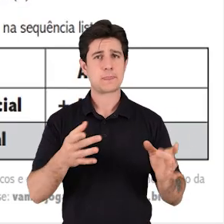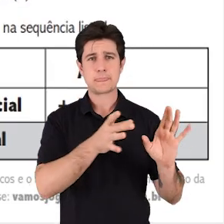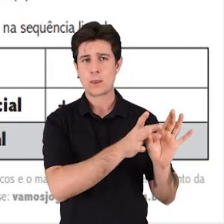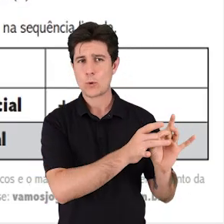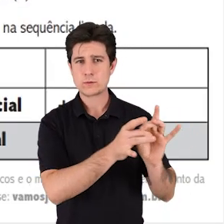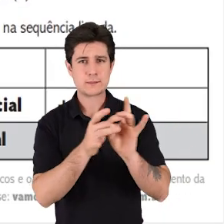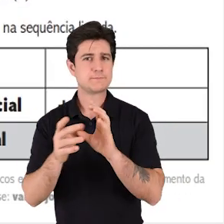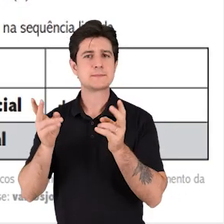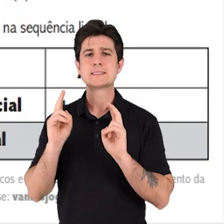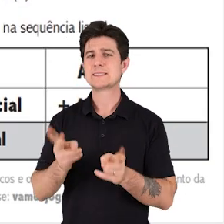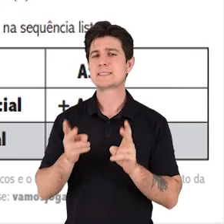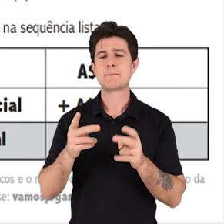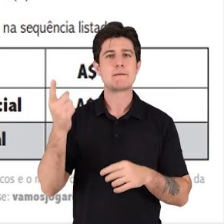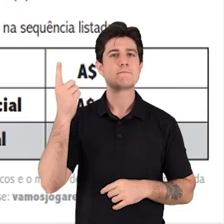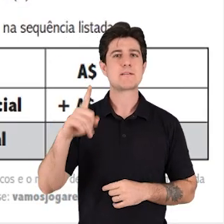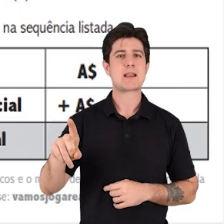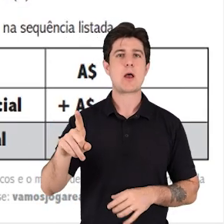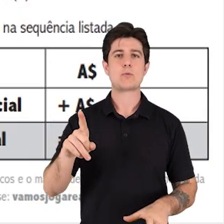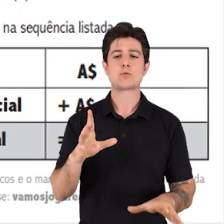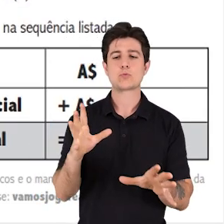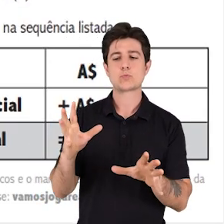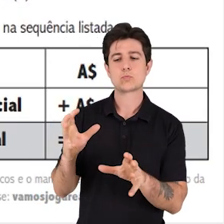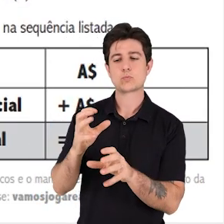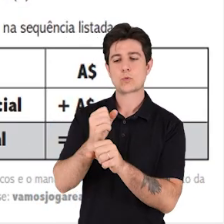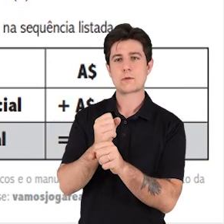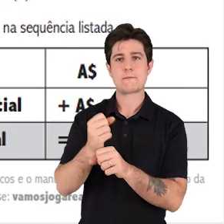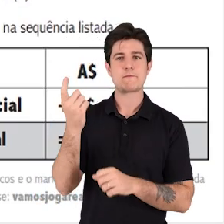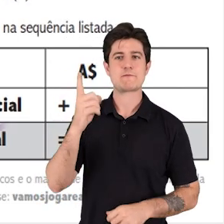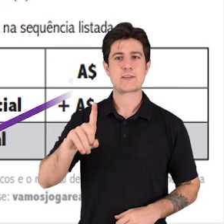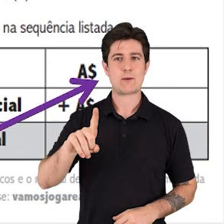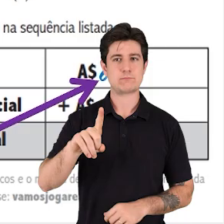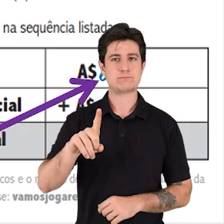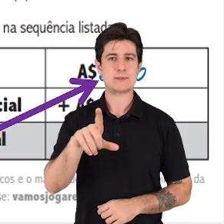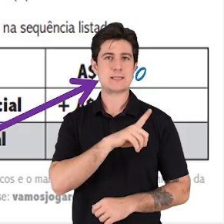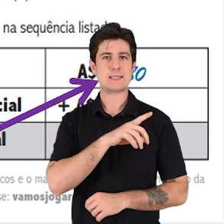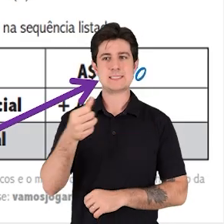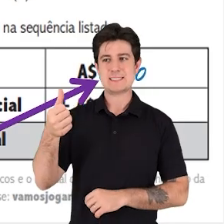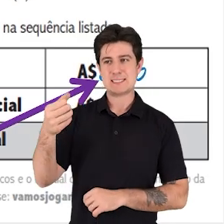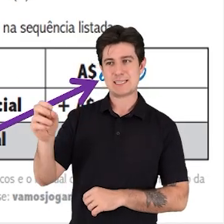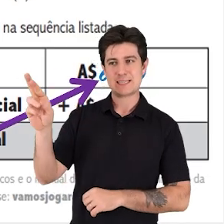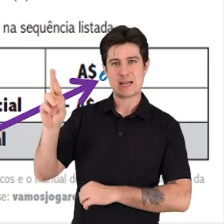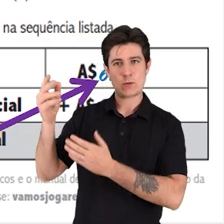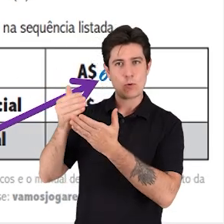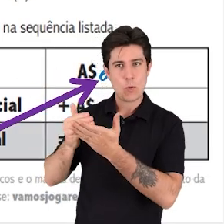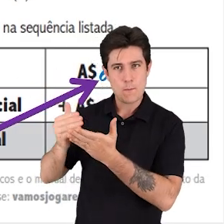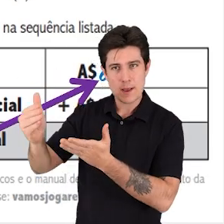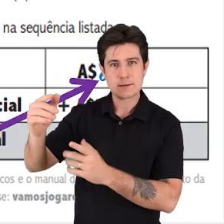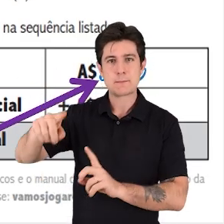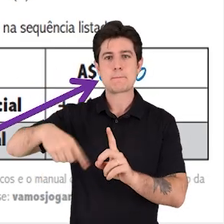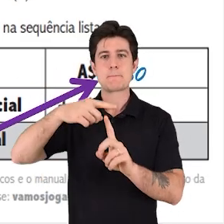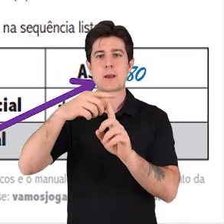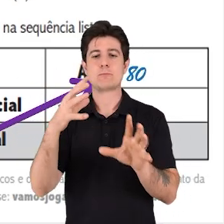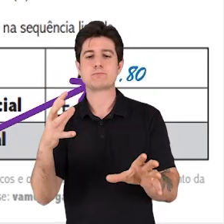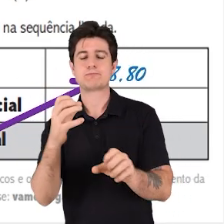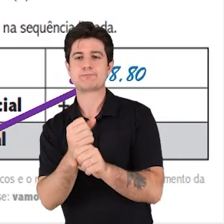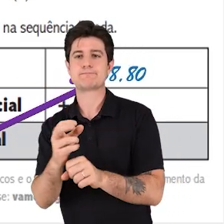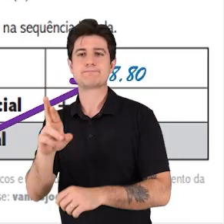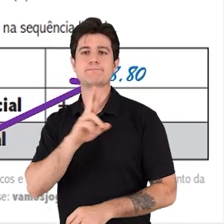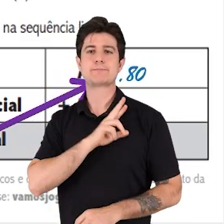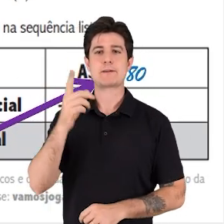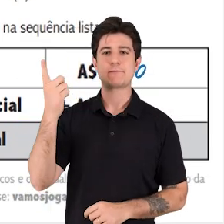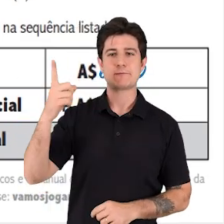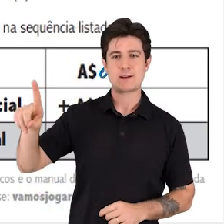Para todas as situações, o último passo será somar o total identificado com as 60 Américas iniciais, o que resultará no total final.